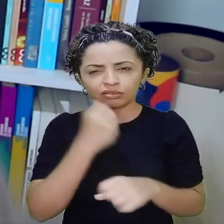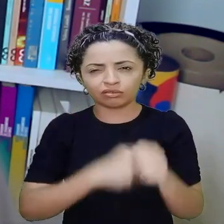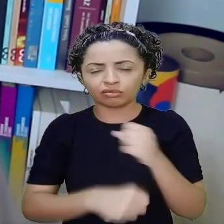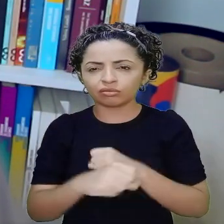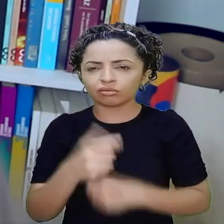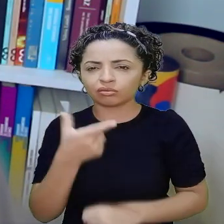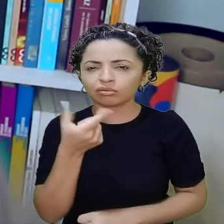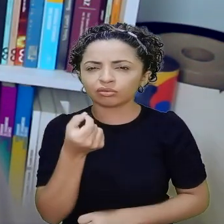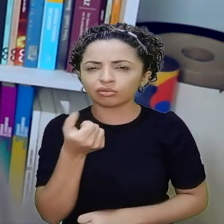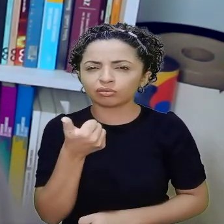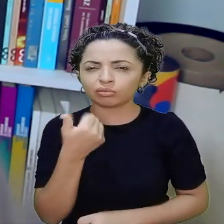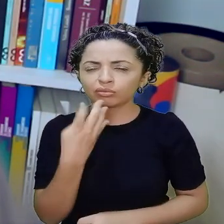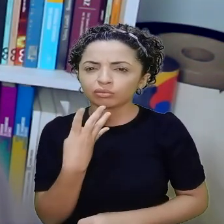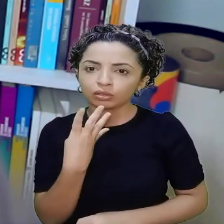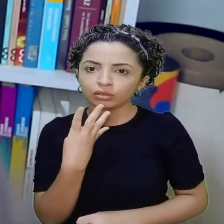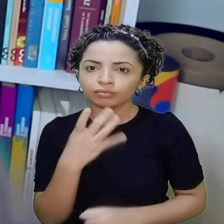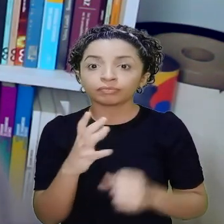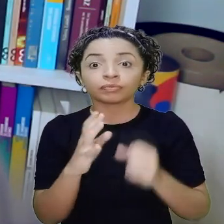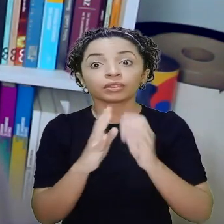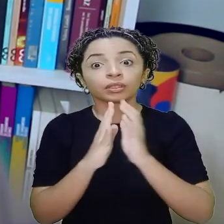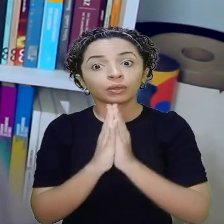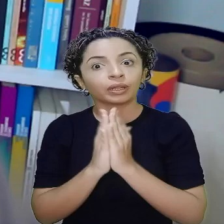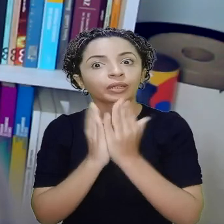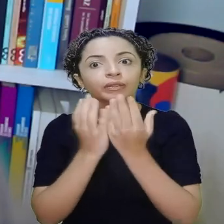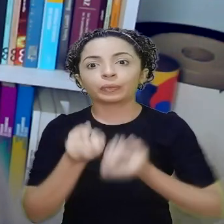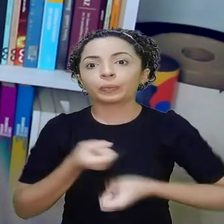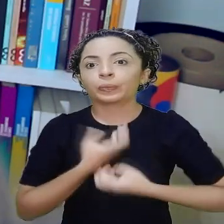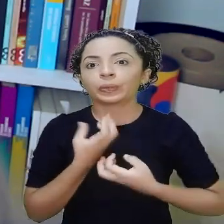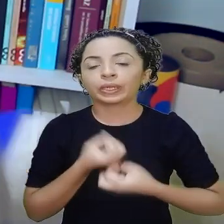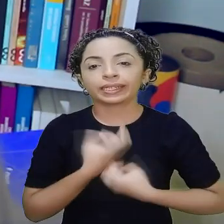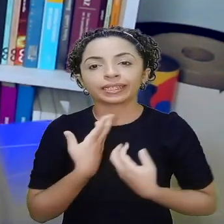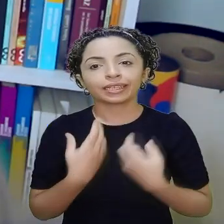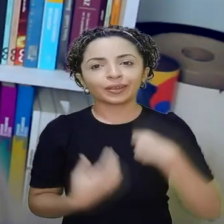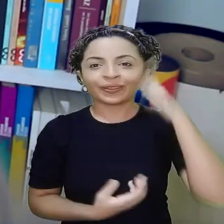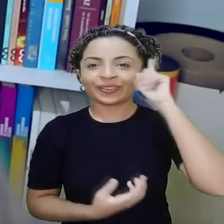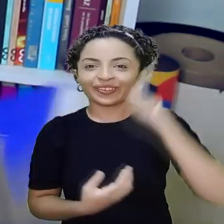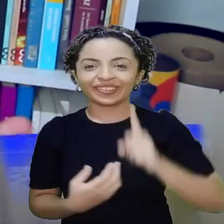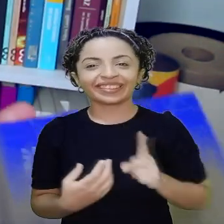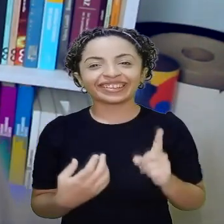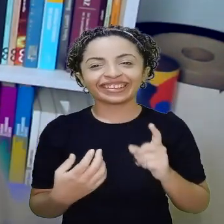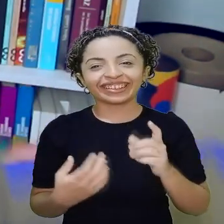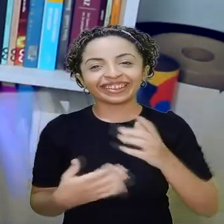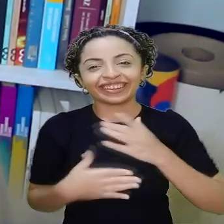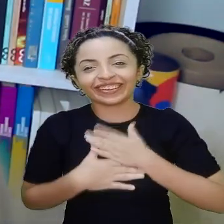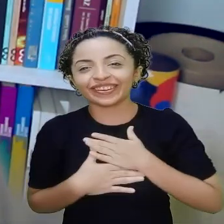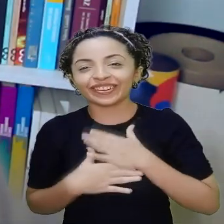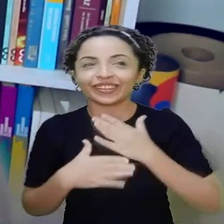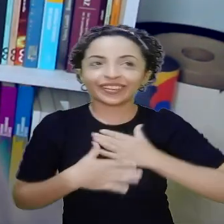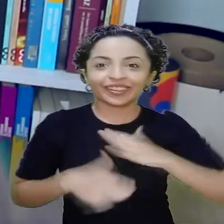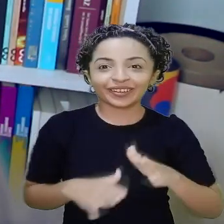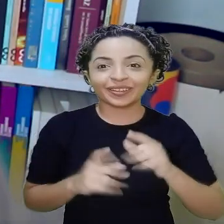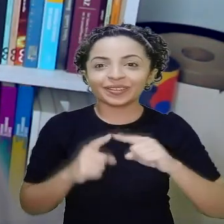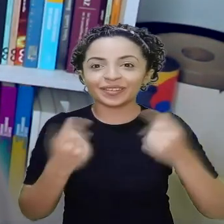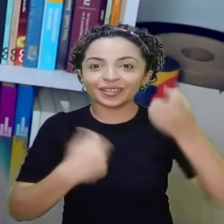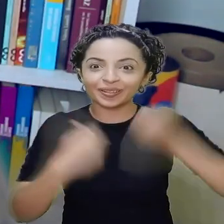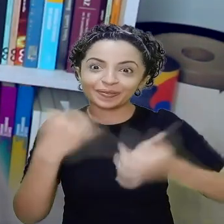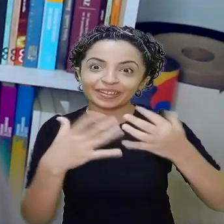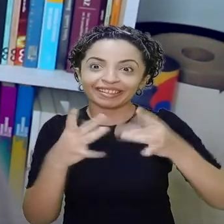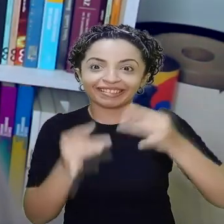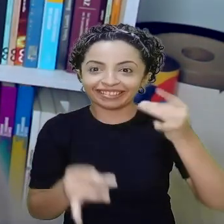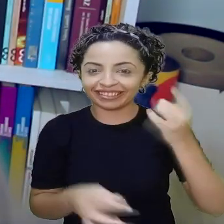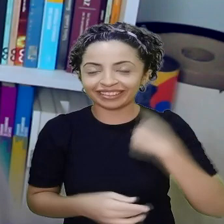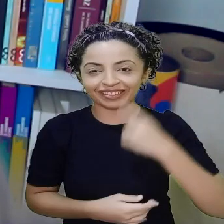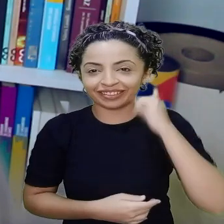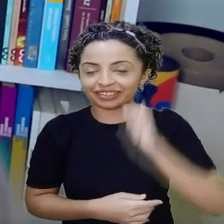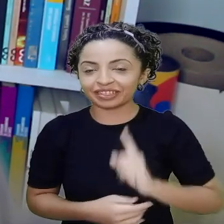Bom, que grande livro de poesia. Eu não sei falar sobre livros de poesia, eu só sei dizer se eu gostei ou não gostei. Eu acho